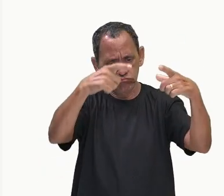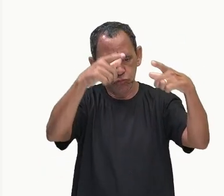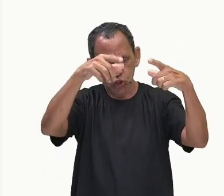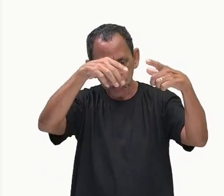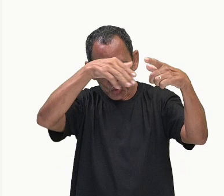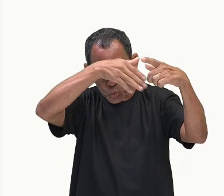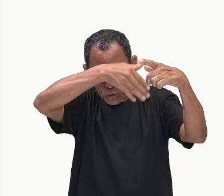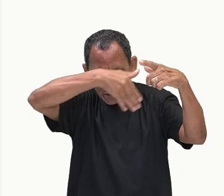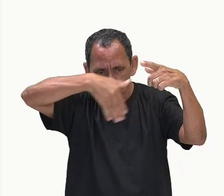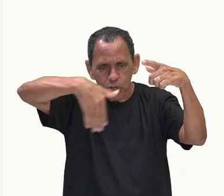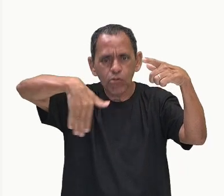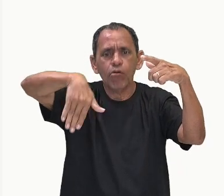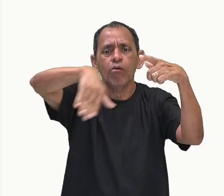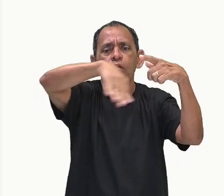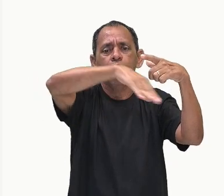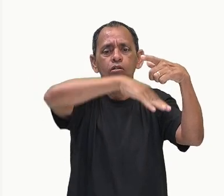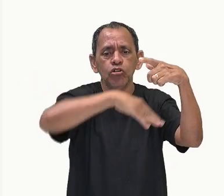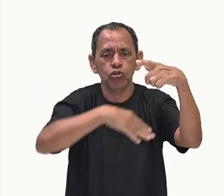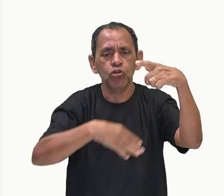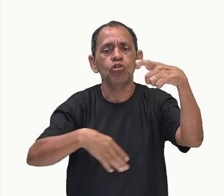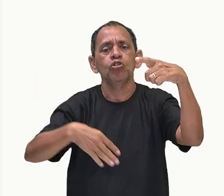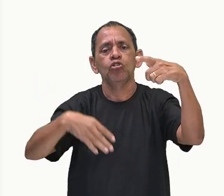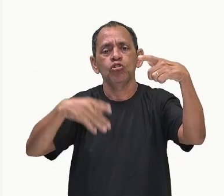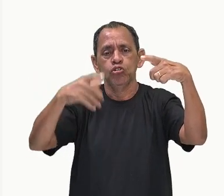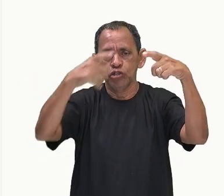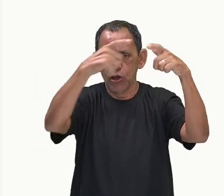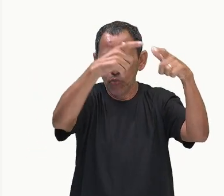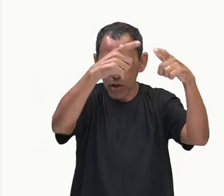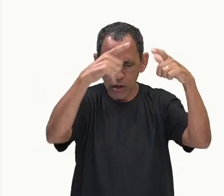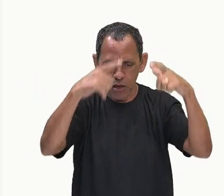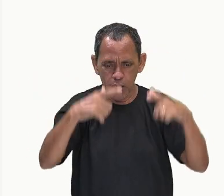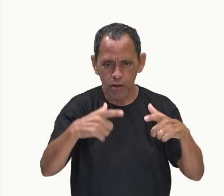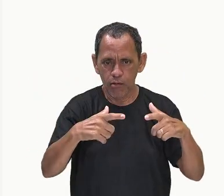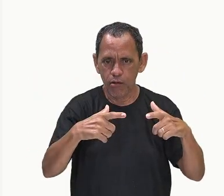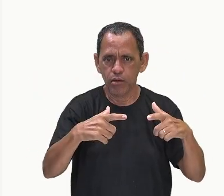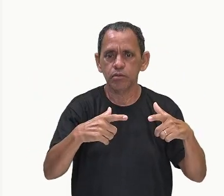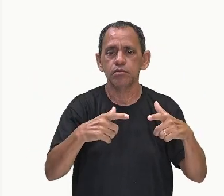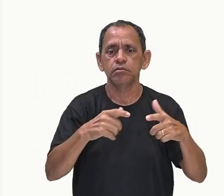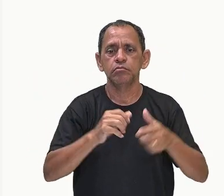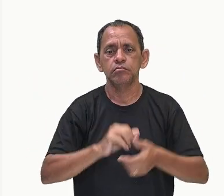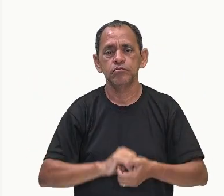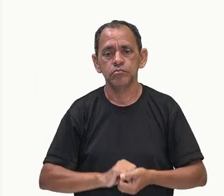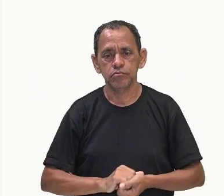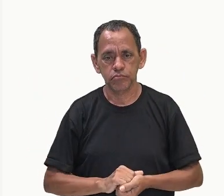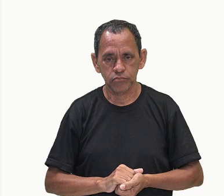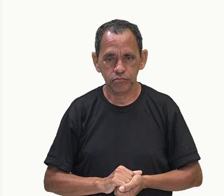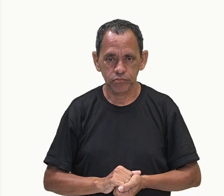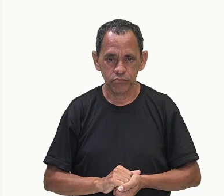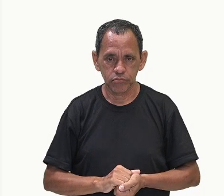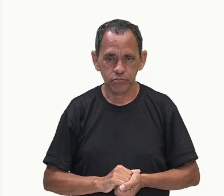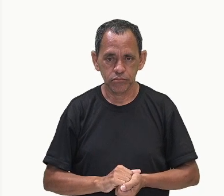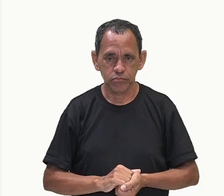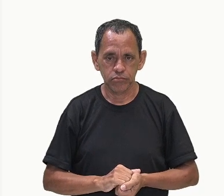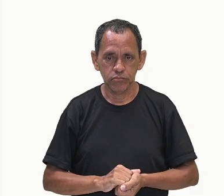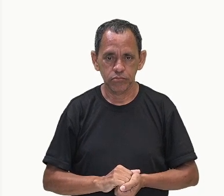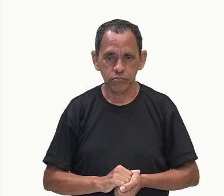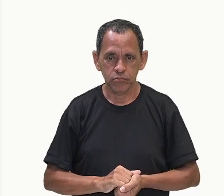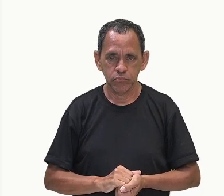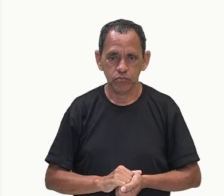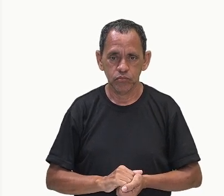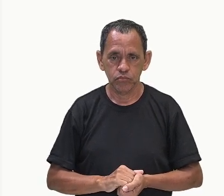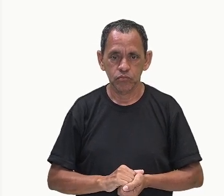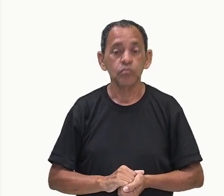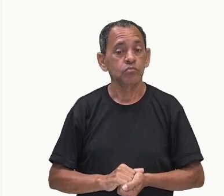da nossa base, das nossas duas bases, tá? Então, essa base do retângulo nada mais é do que o